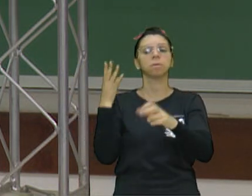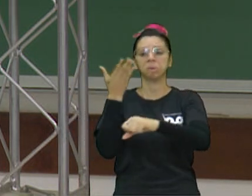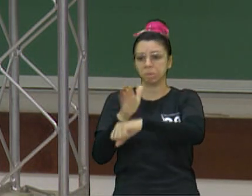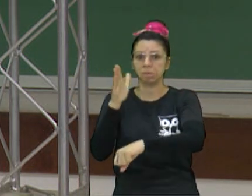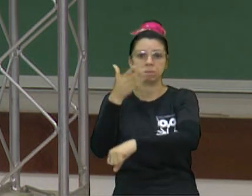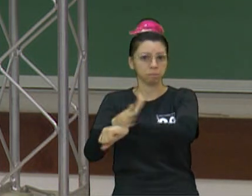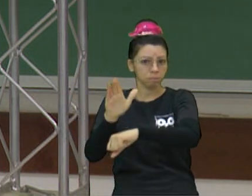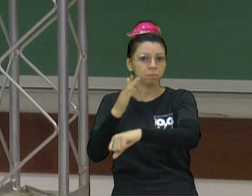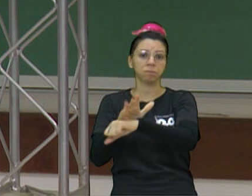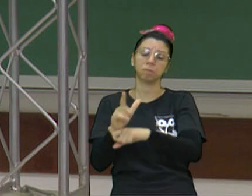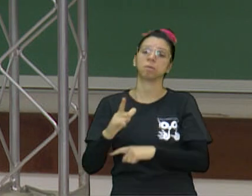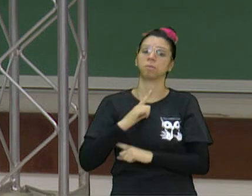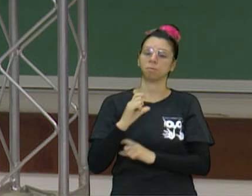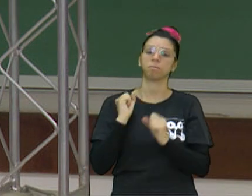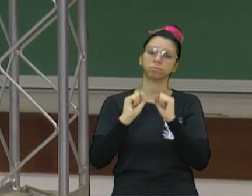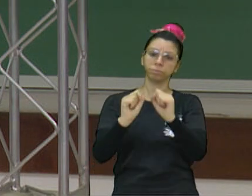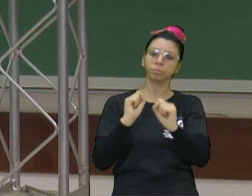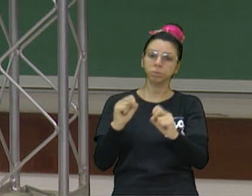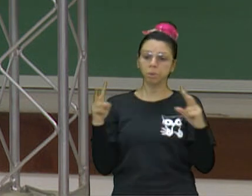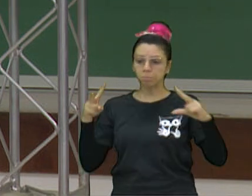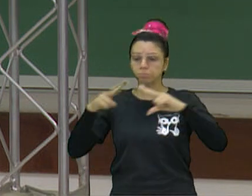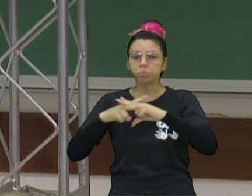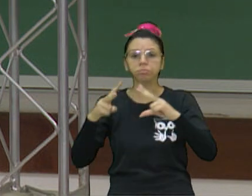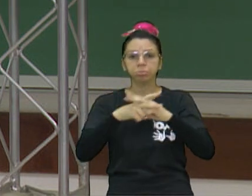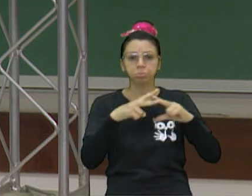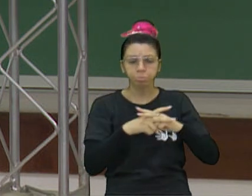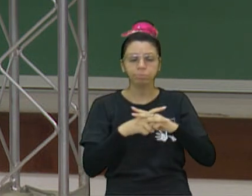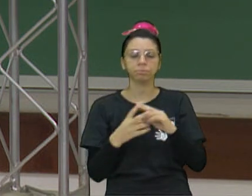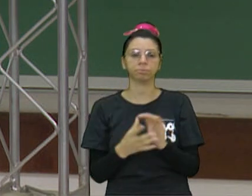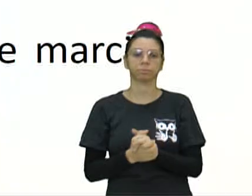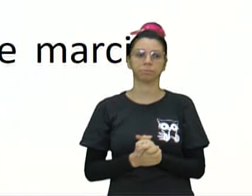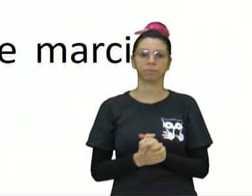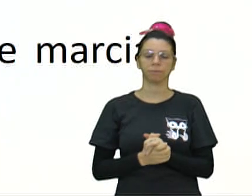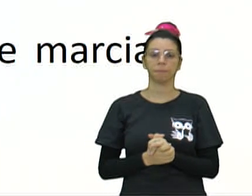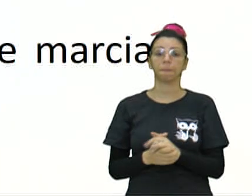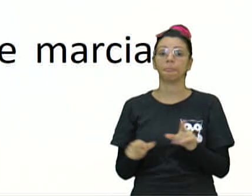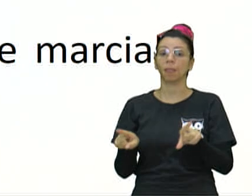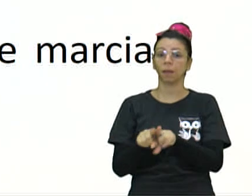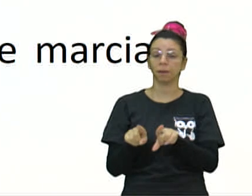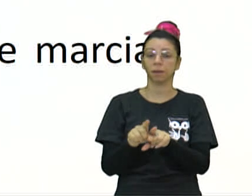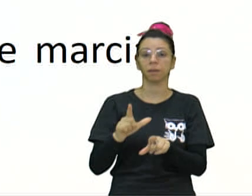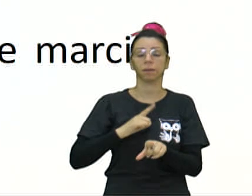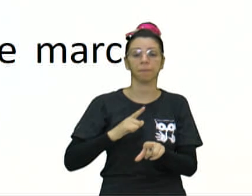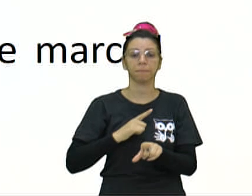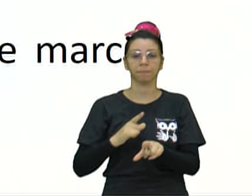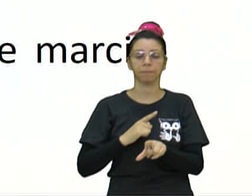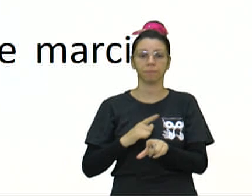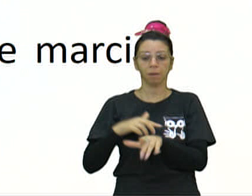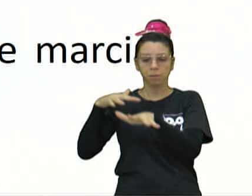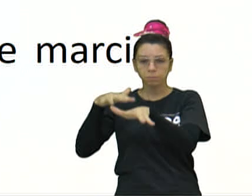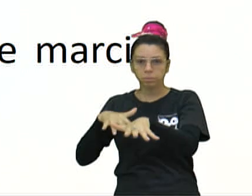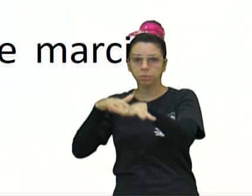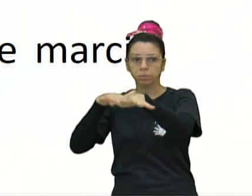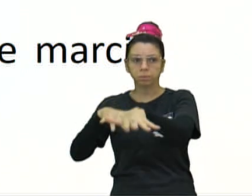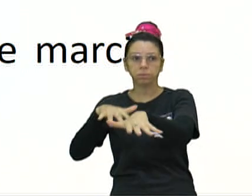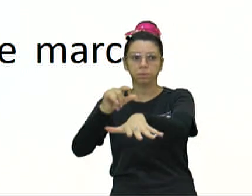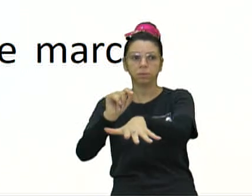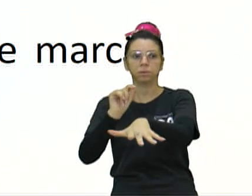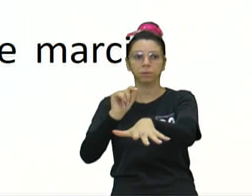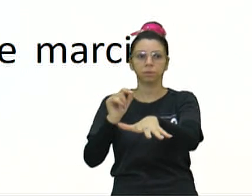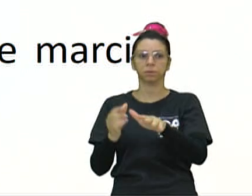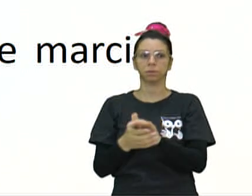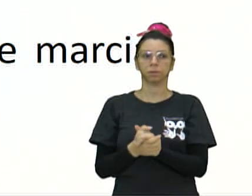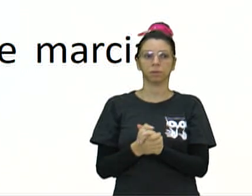treinados, né? Então eles podiam estar combatendo os outros. Havia uma tropa de elite chamada Hwang, com